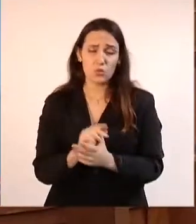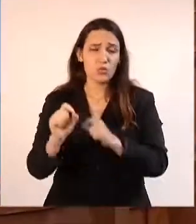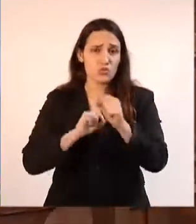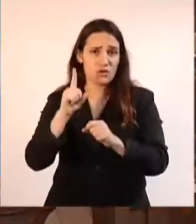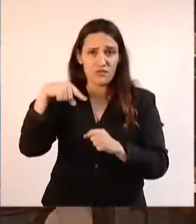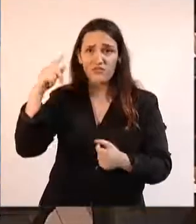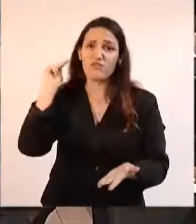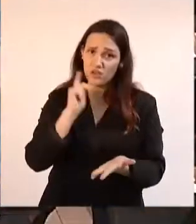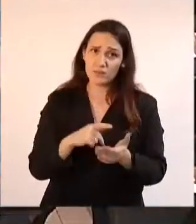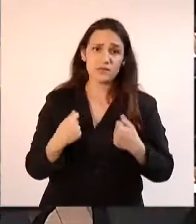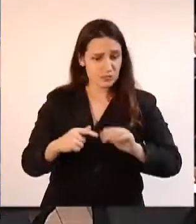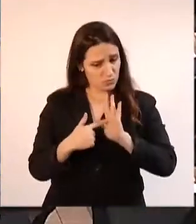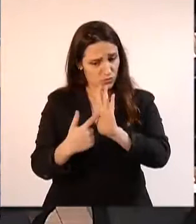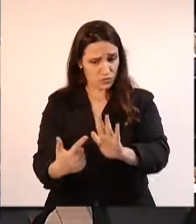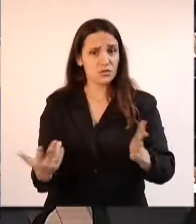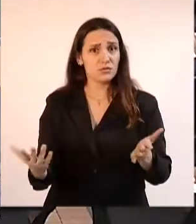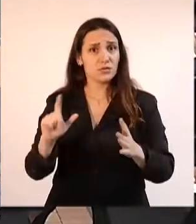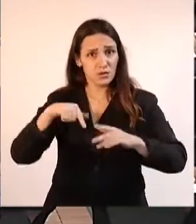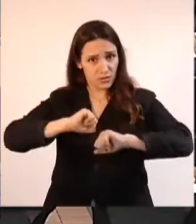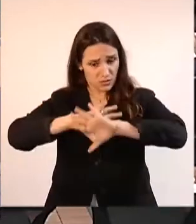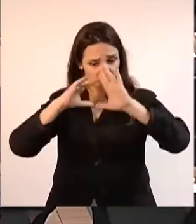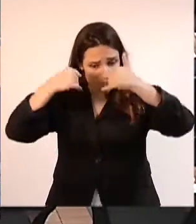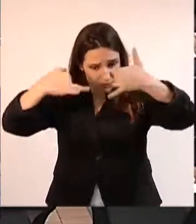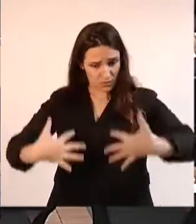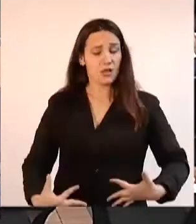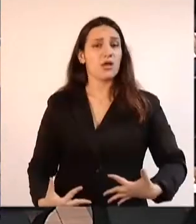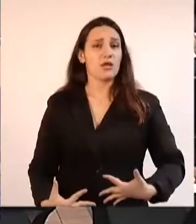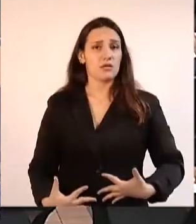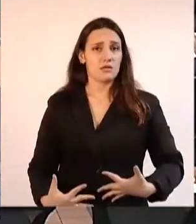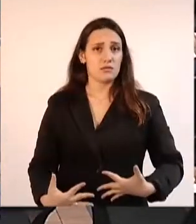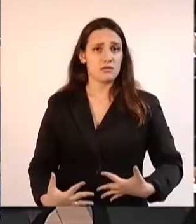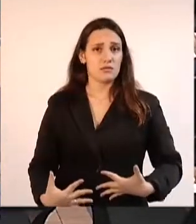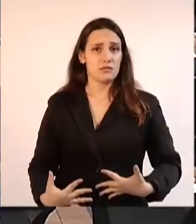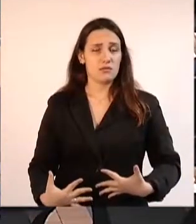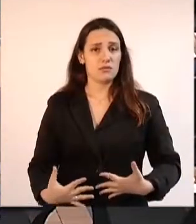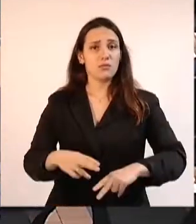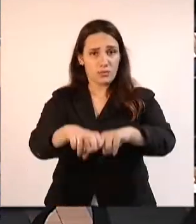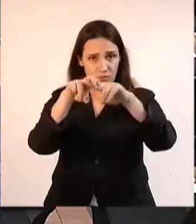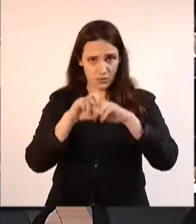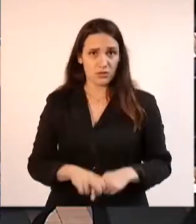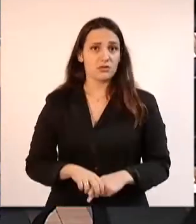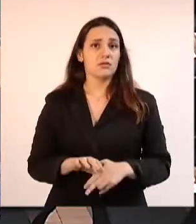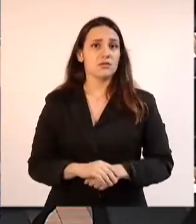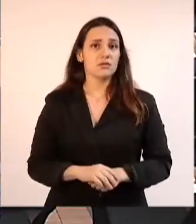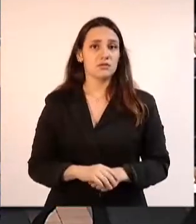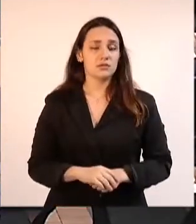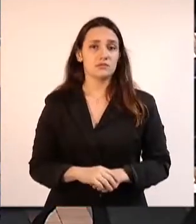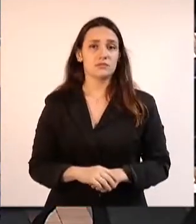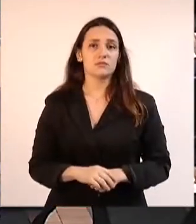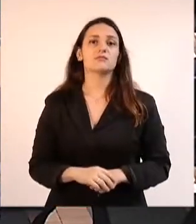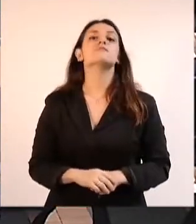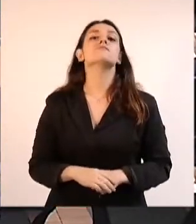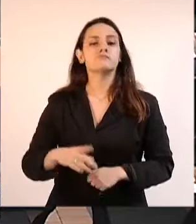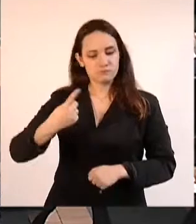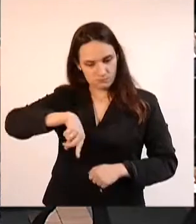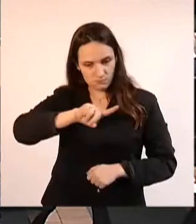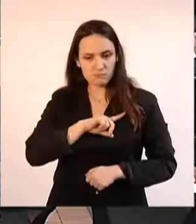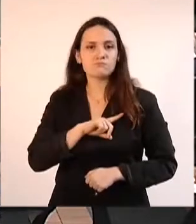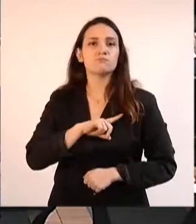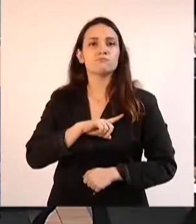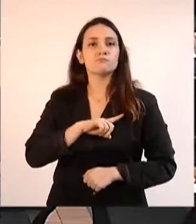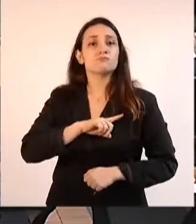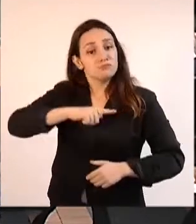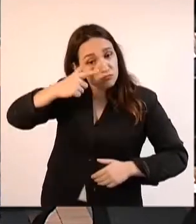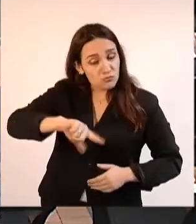deve ser restabelecida de forma clara, transparente, e por esta razão é que nós estamos